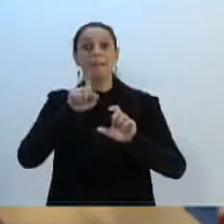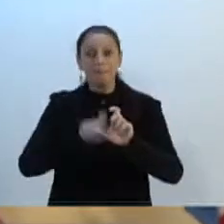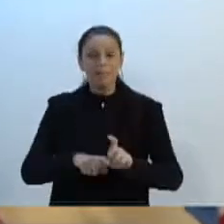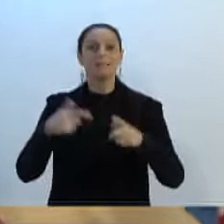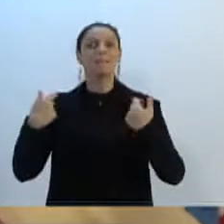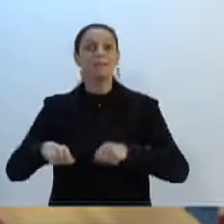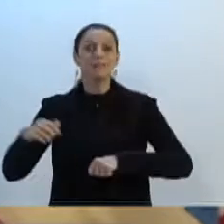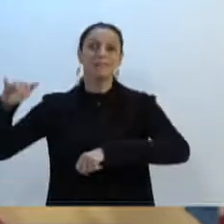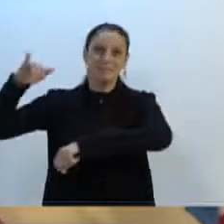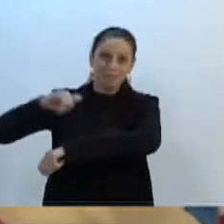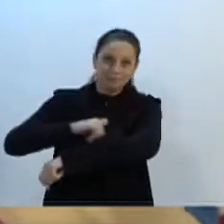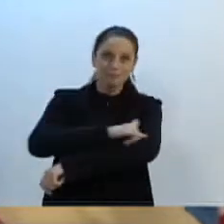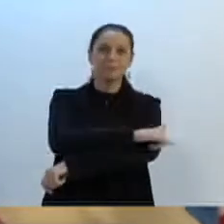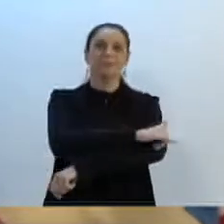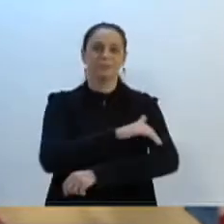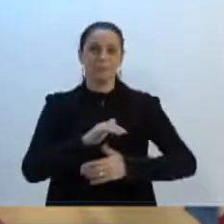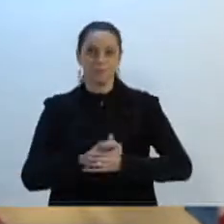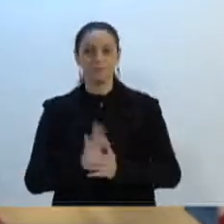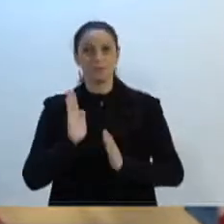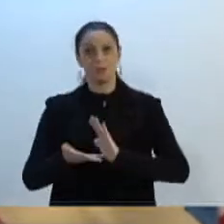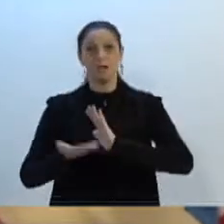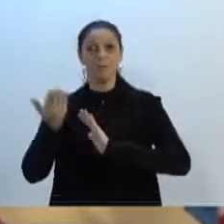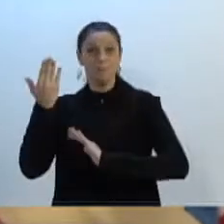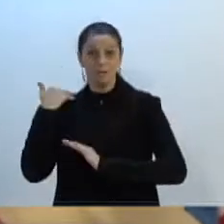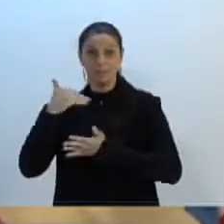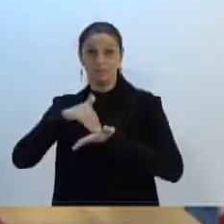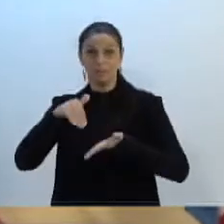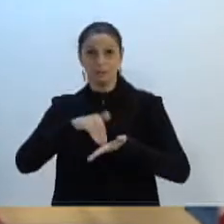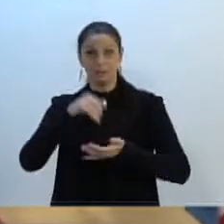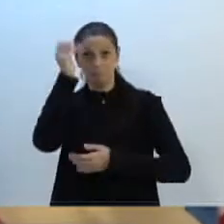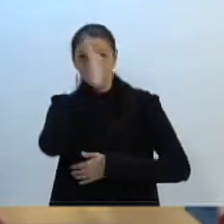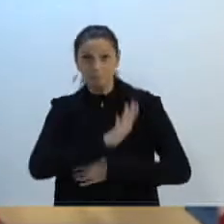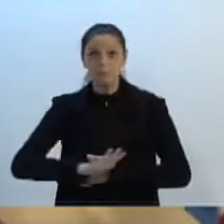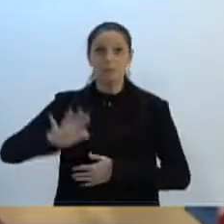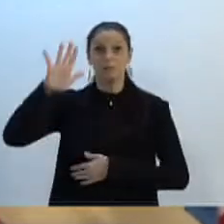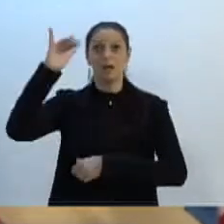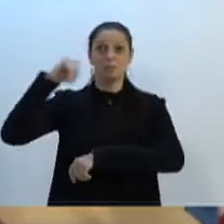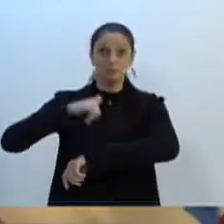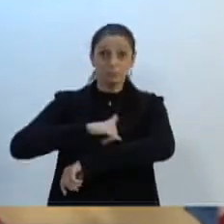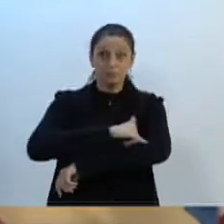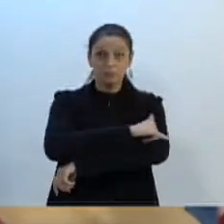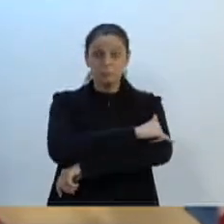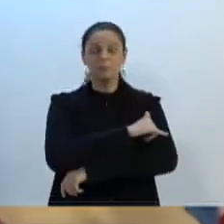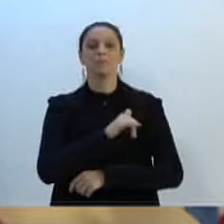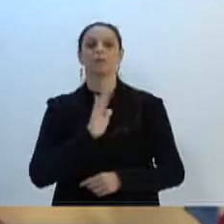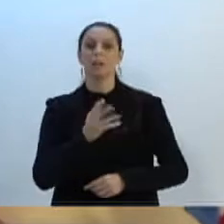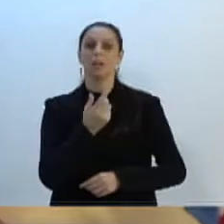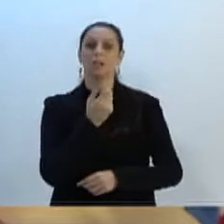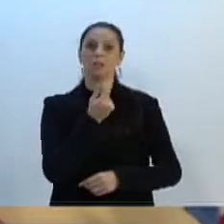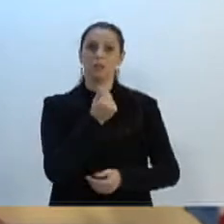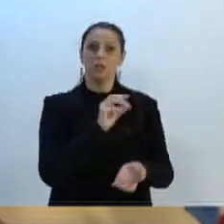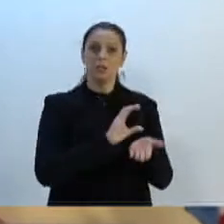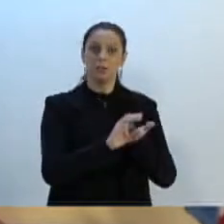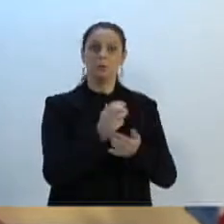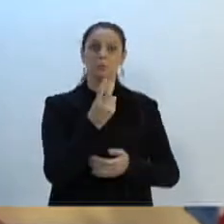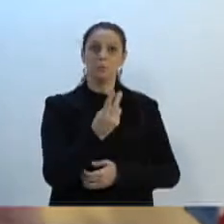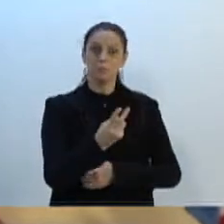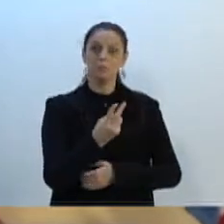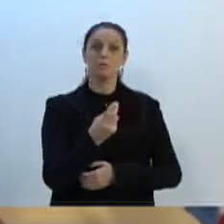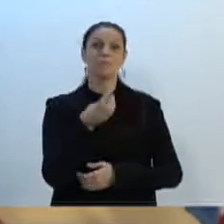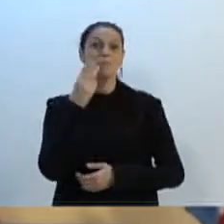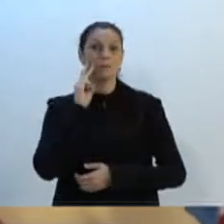Já havia uma destinação pela Secretaria Nacional de Aviação Civil, no valor de R$2.500.000, e fica aí